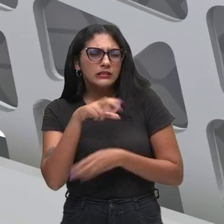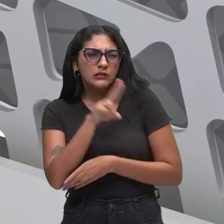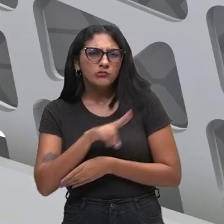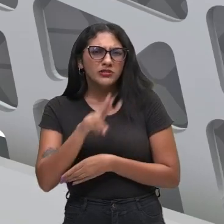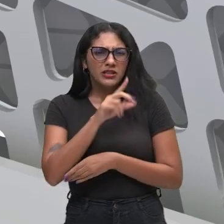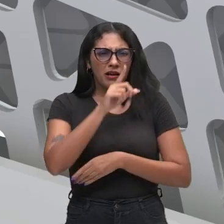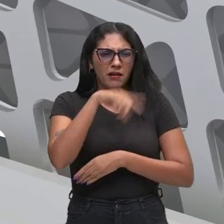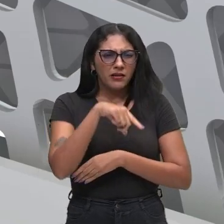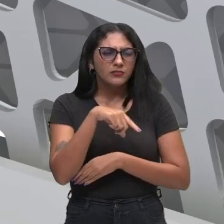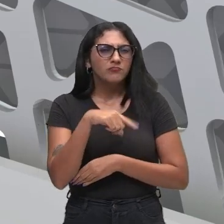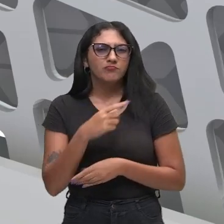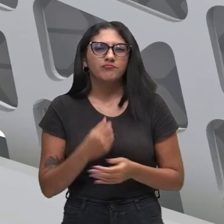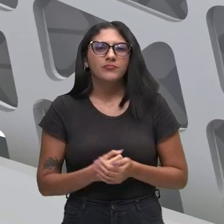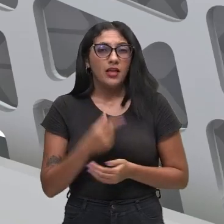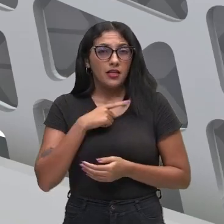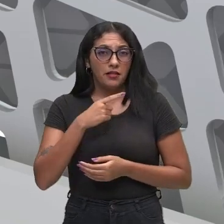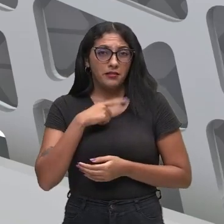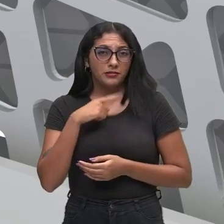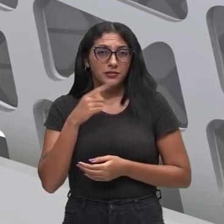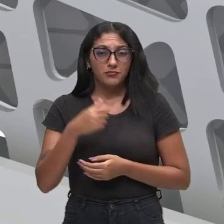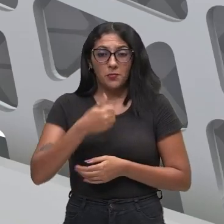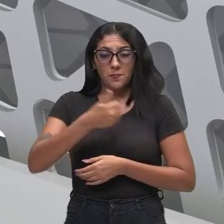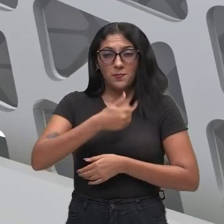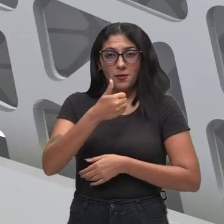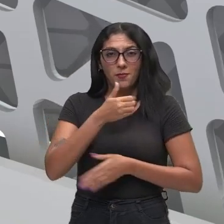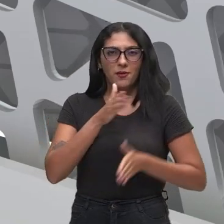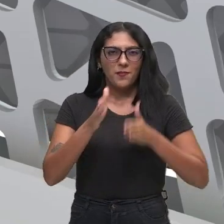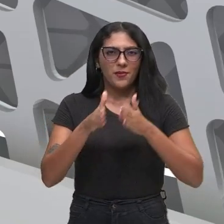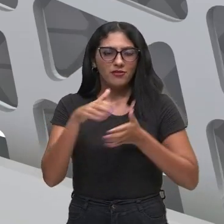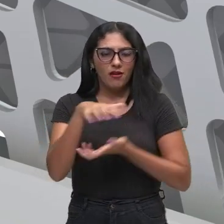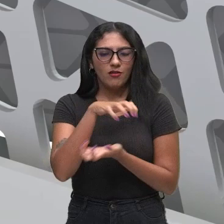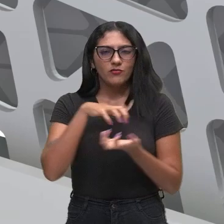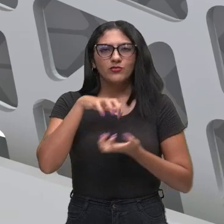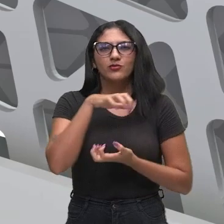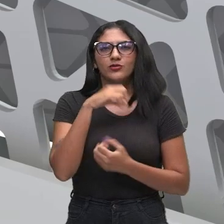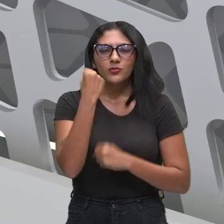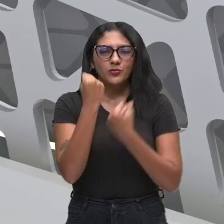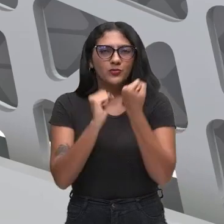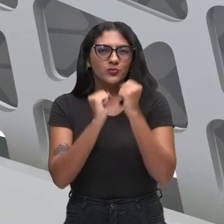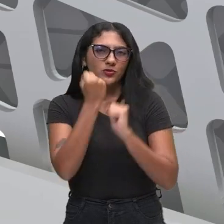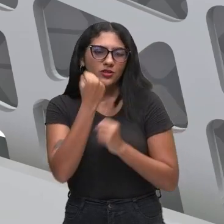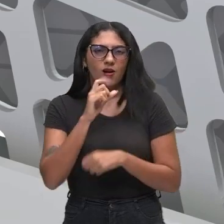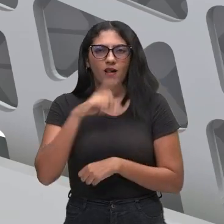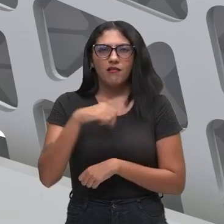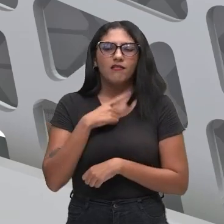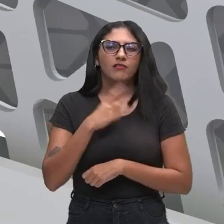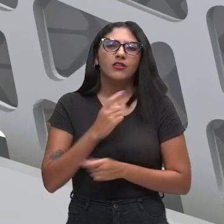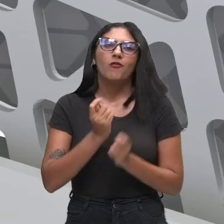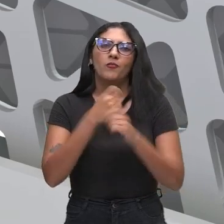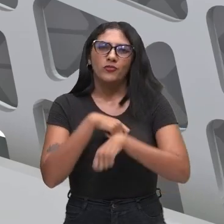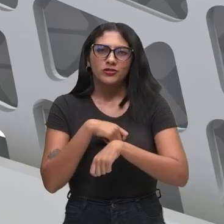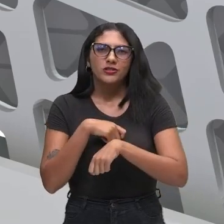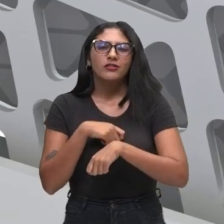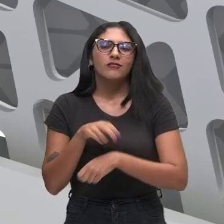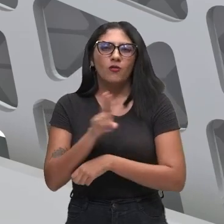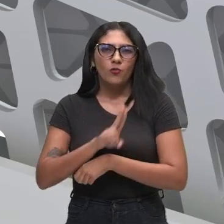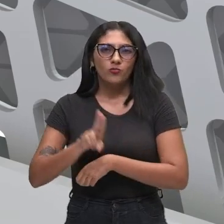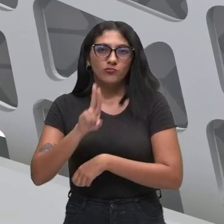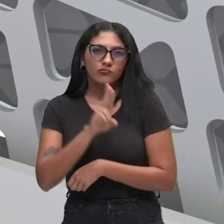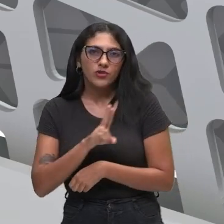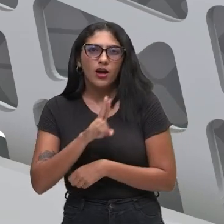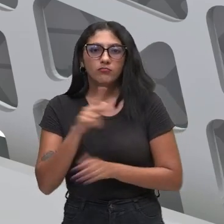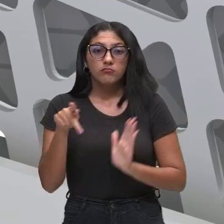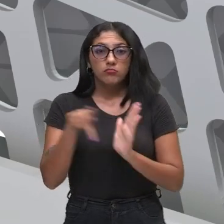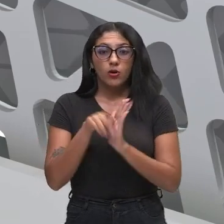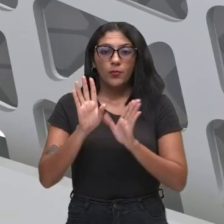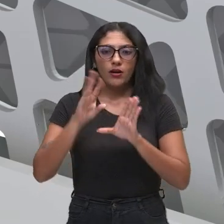máquina vai servir, foi na Revolução Industrial que ela encontrou ali um o meio de ter uma aplicação